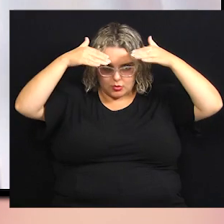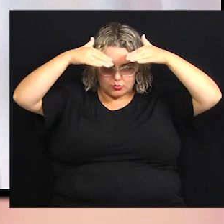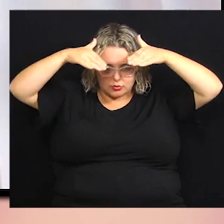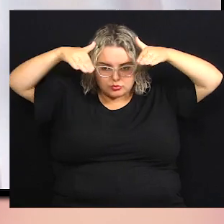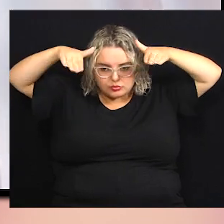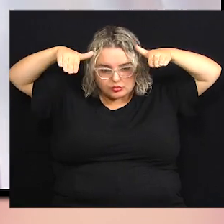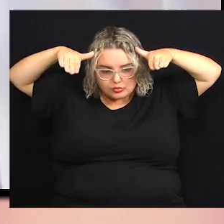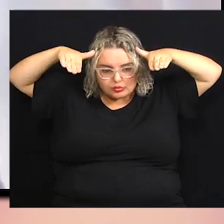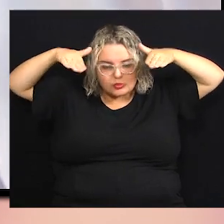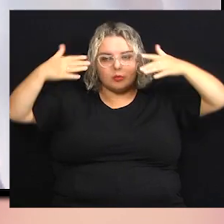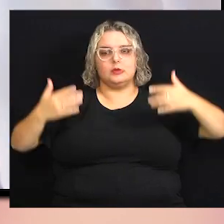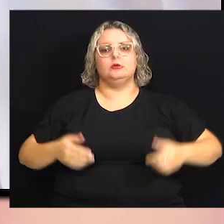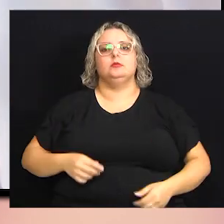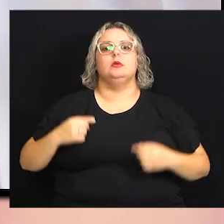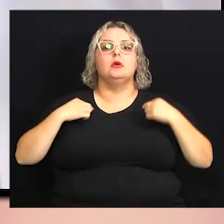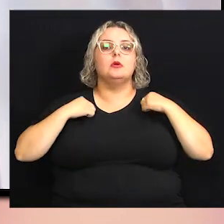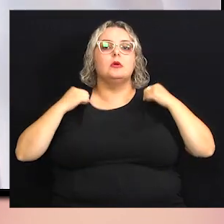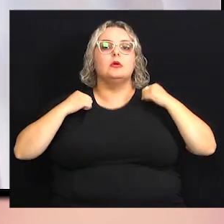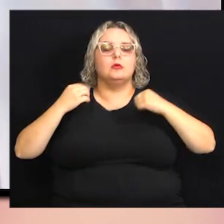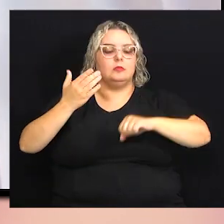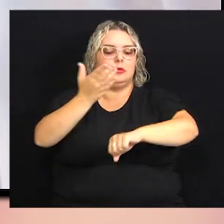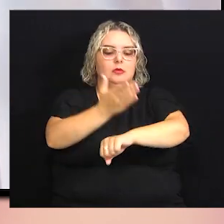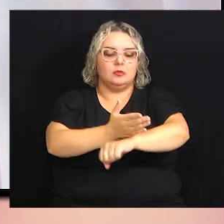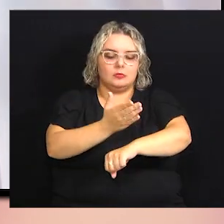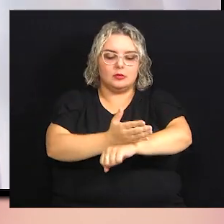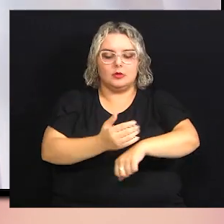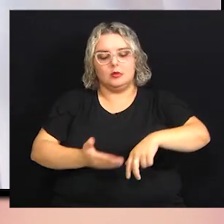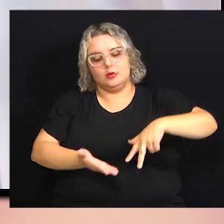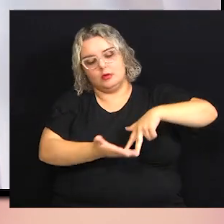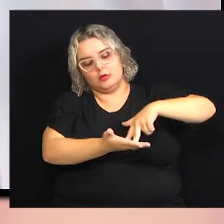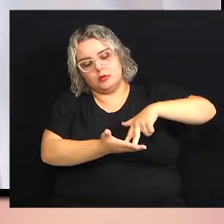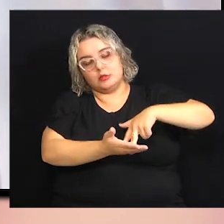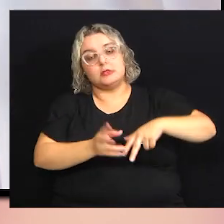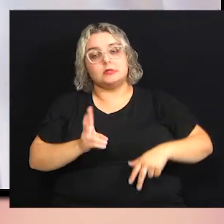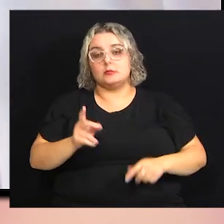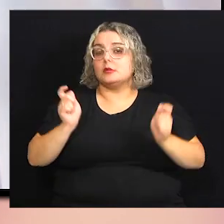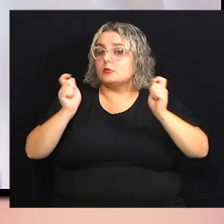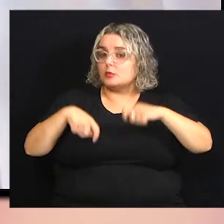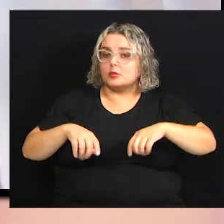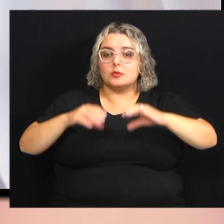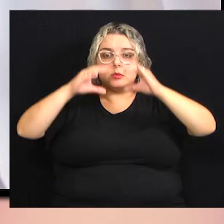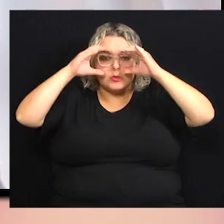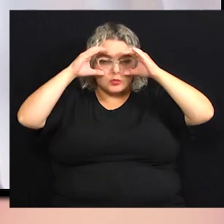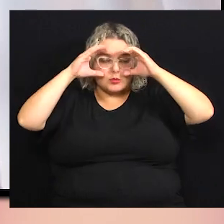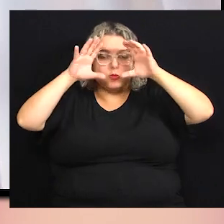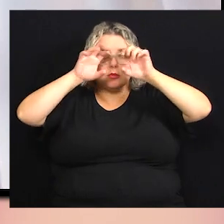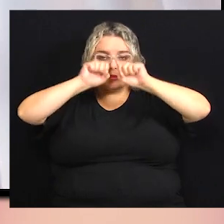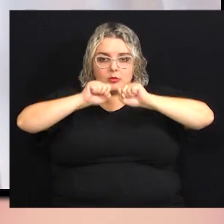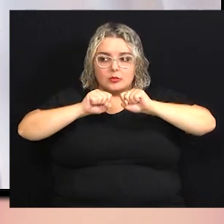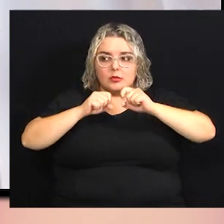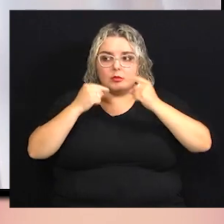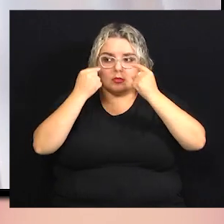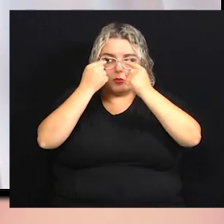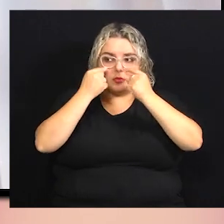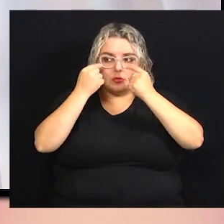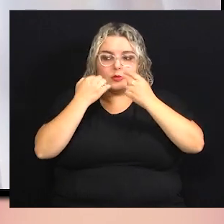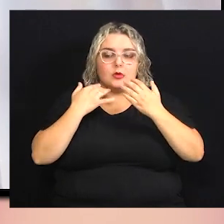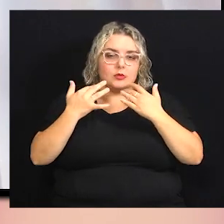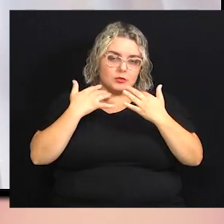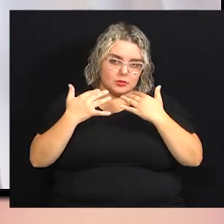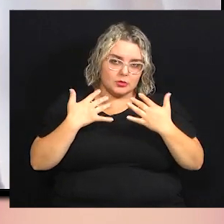com aba larga, sempre que possível camisetas mais compridas, calças mais compridas, óculos escuros para aquelas